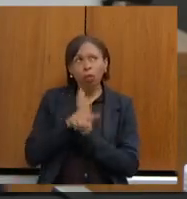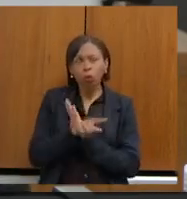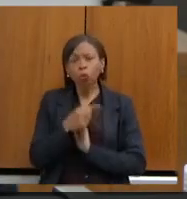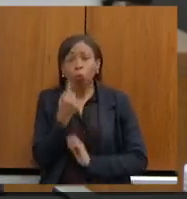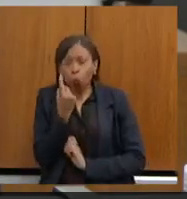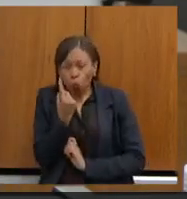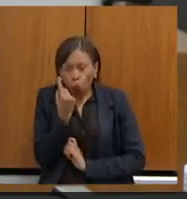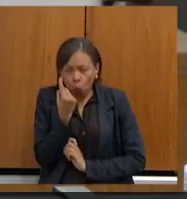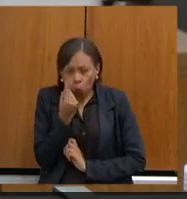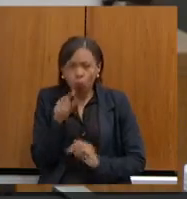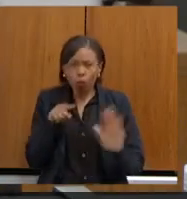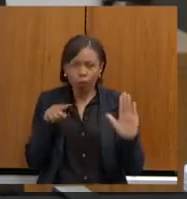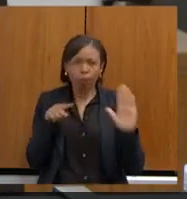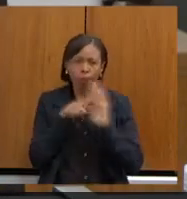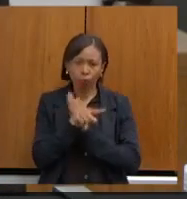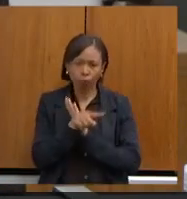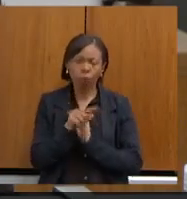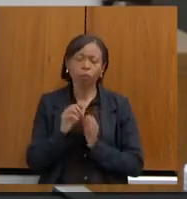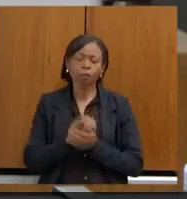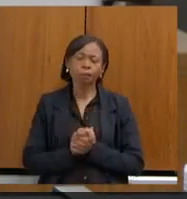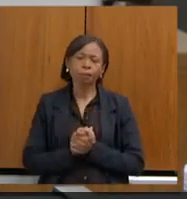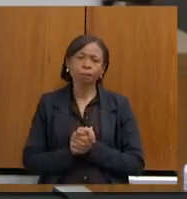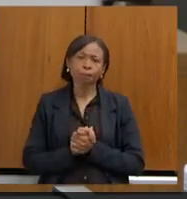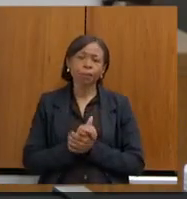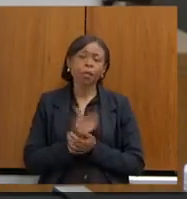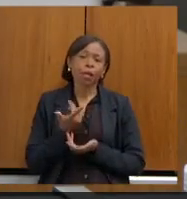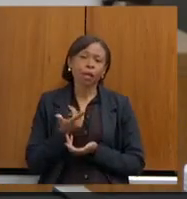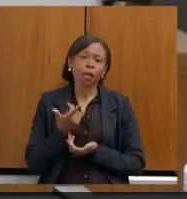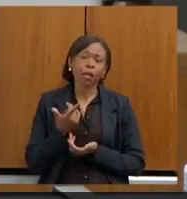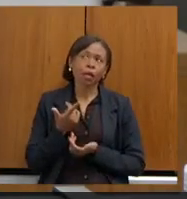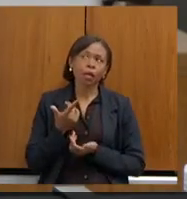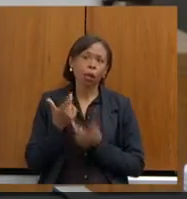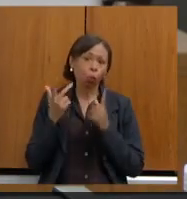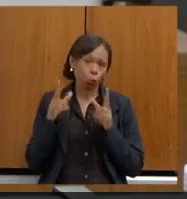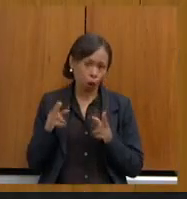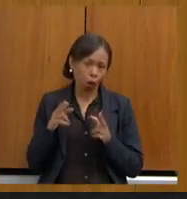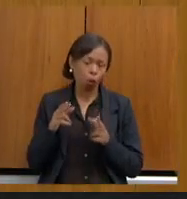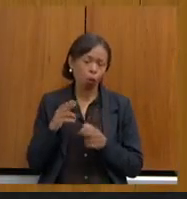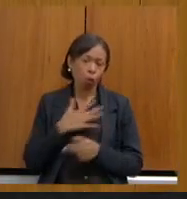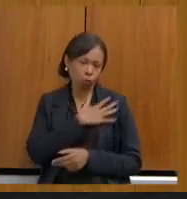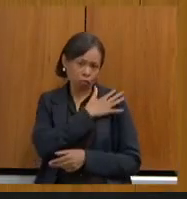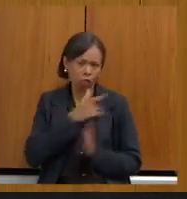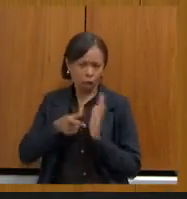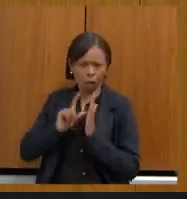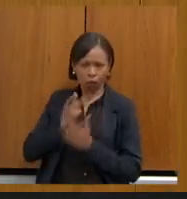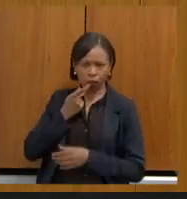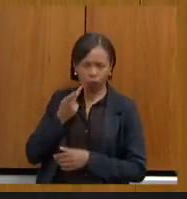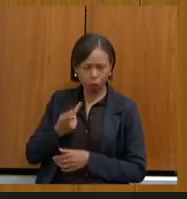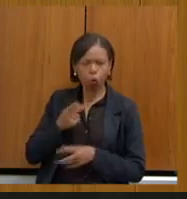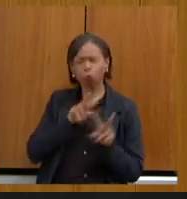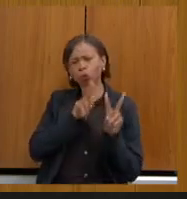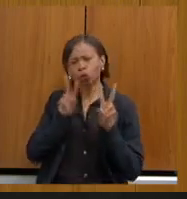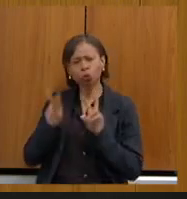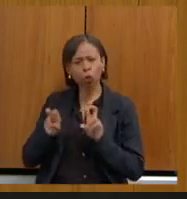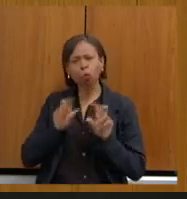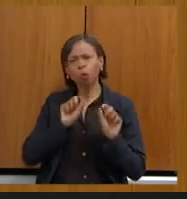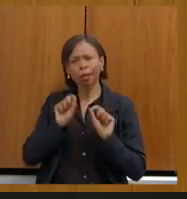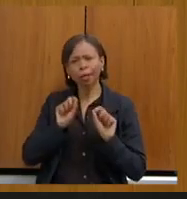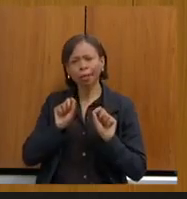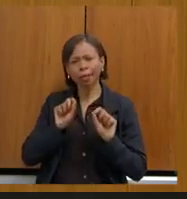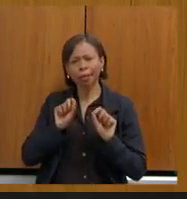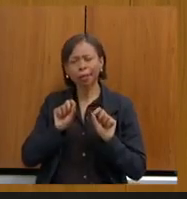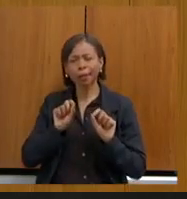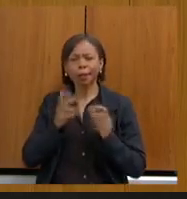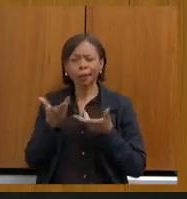é para fazer o senhor reforçando um pouco do que o sargento Rodrigues falou Não é questão da gestão compartilhada do